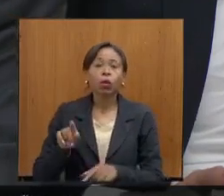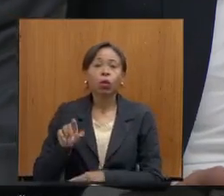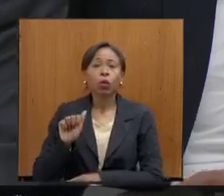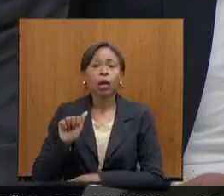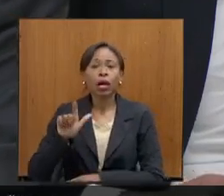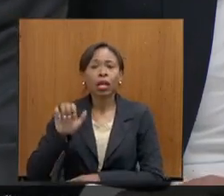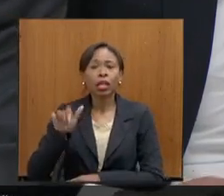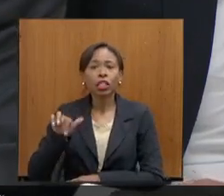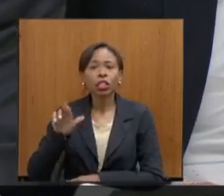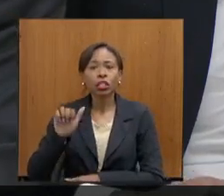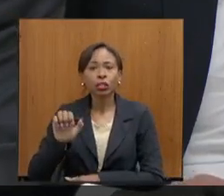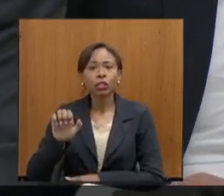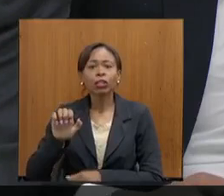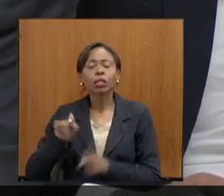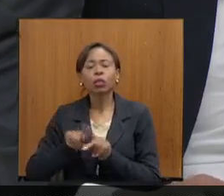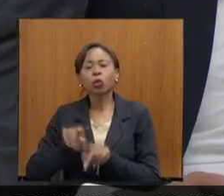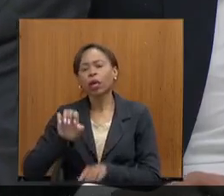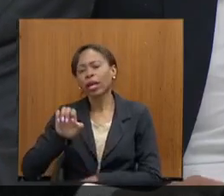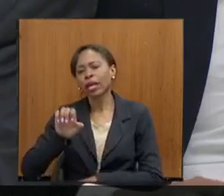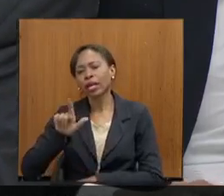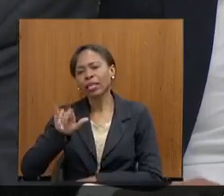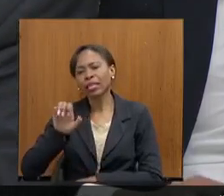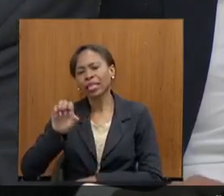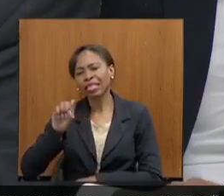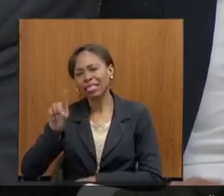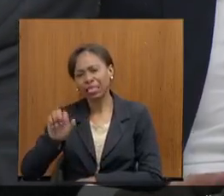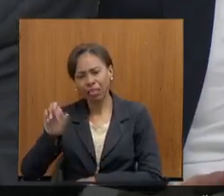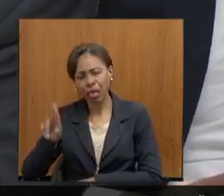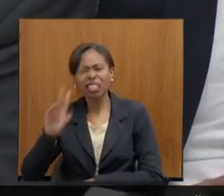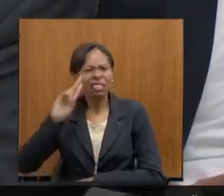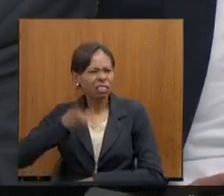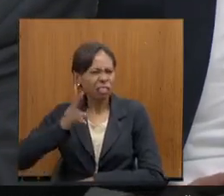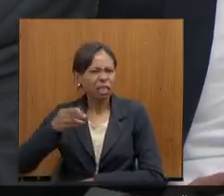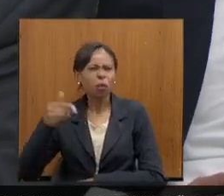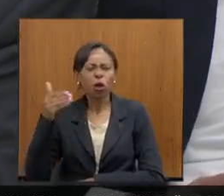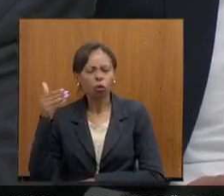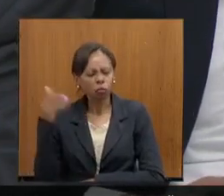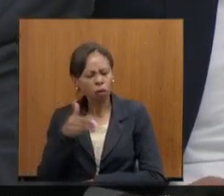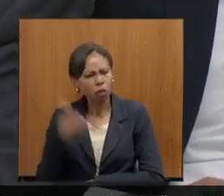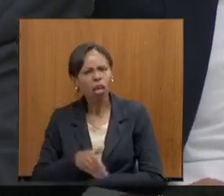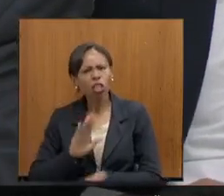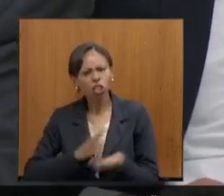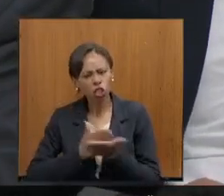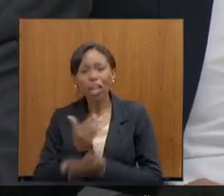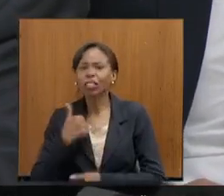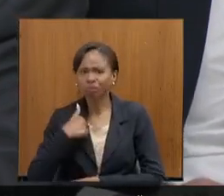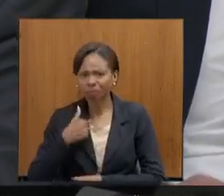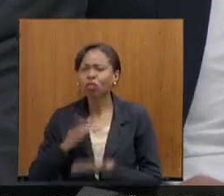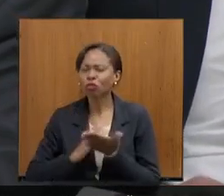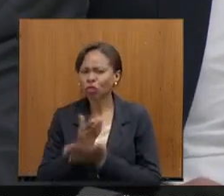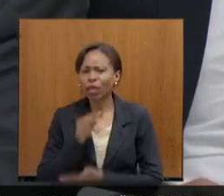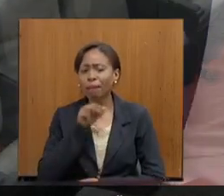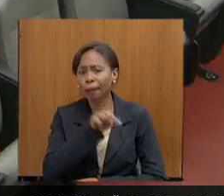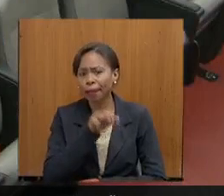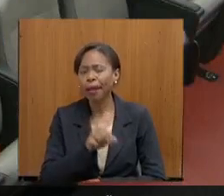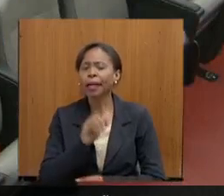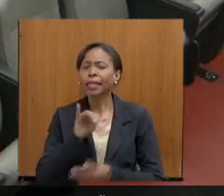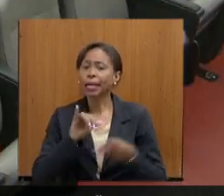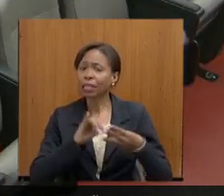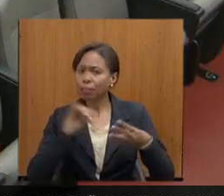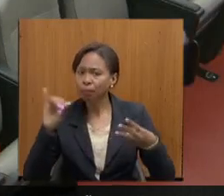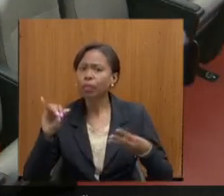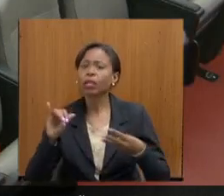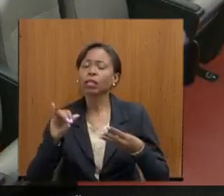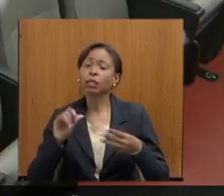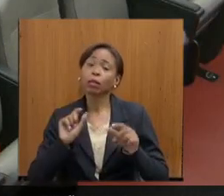Alexandre para o Eliéser em fio incomoda a Cemig diariamente né para não incomodar o Senhor